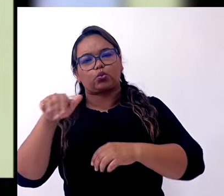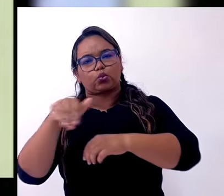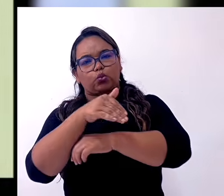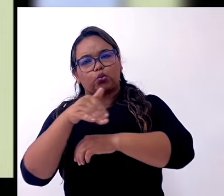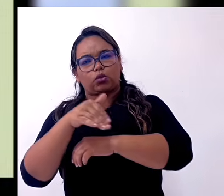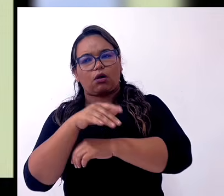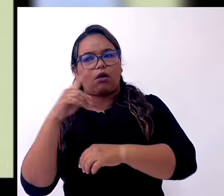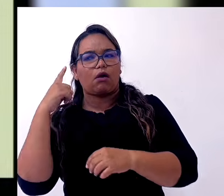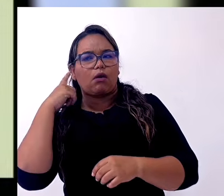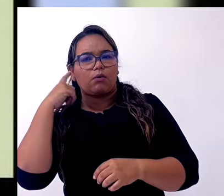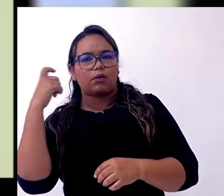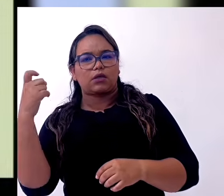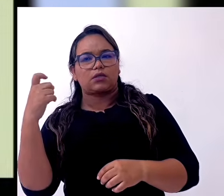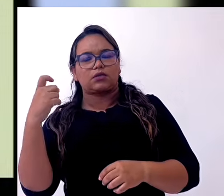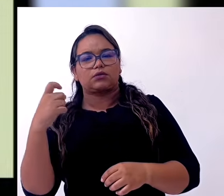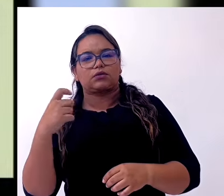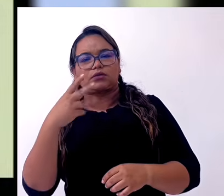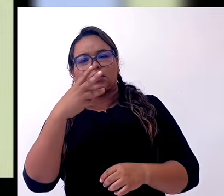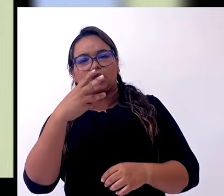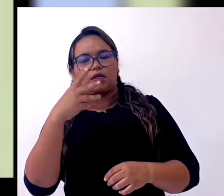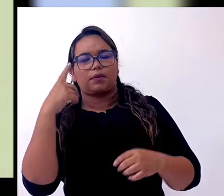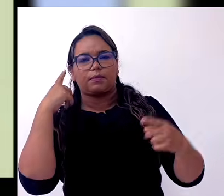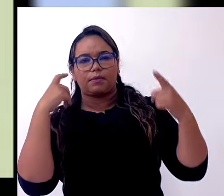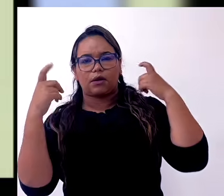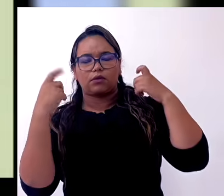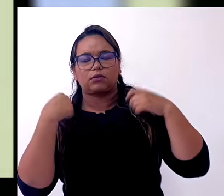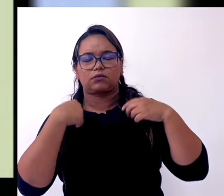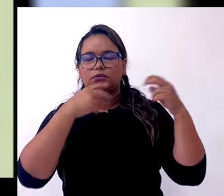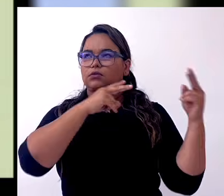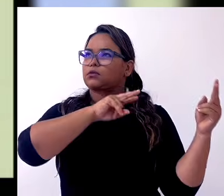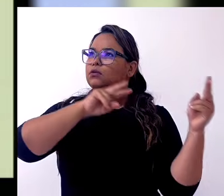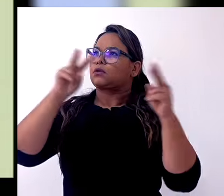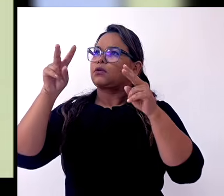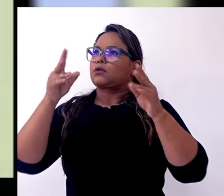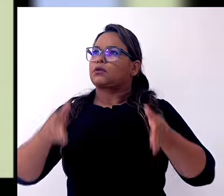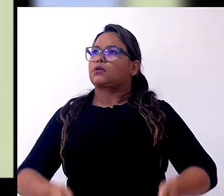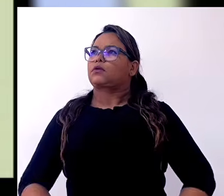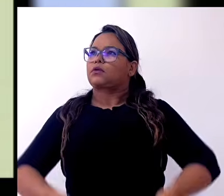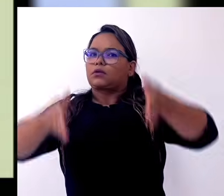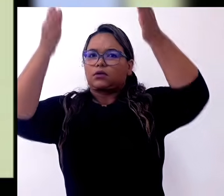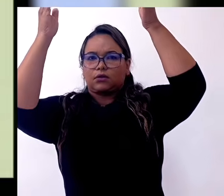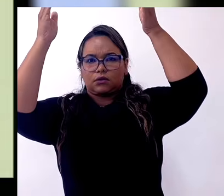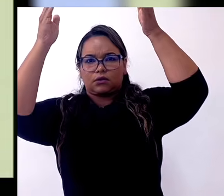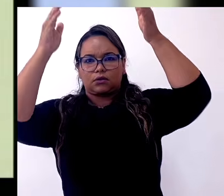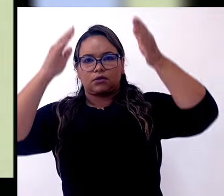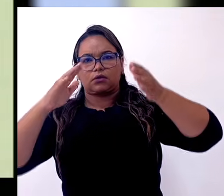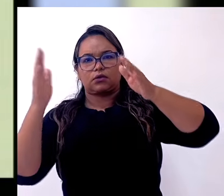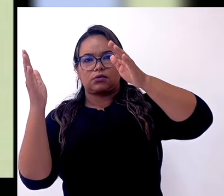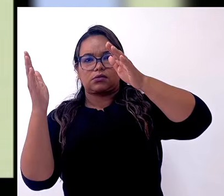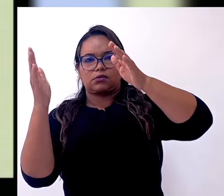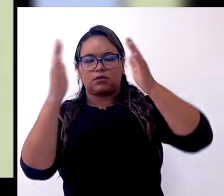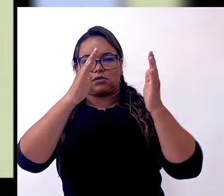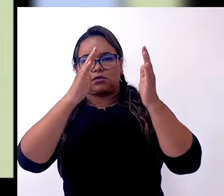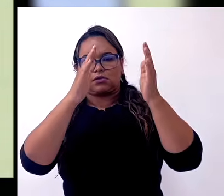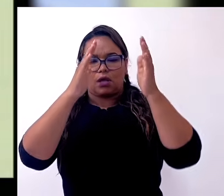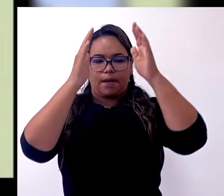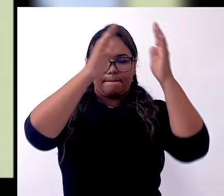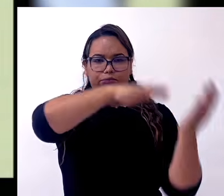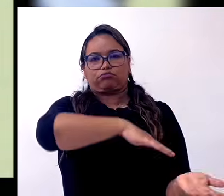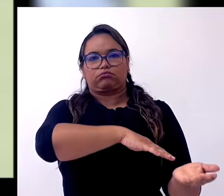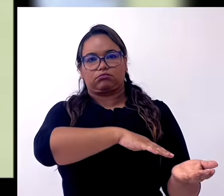Havia dispositivos que foram instalados no edifício. Depois de 45 minutos de gravação, houve uma